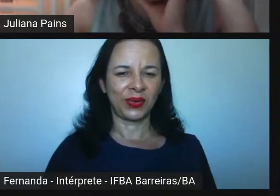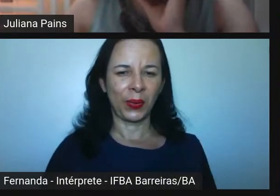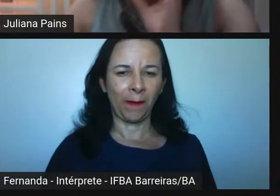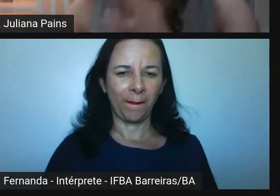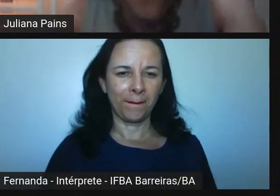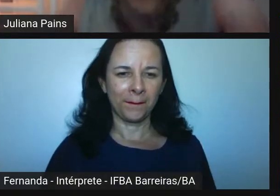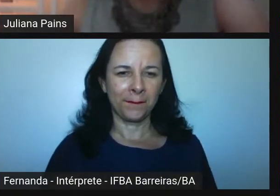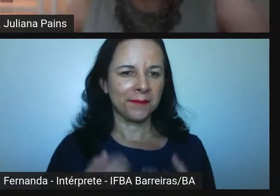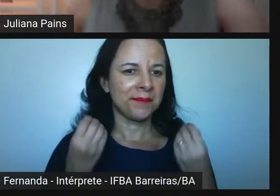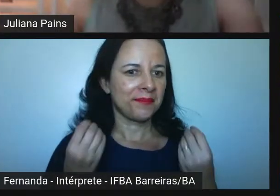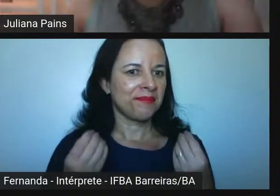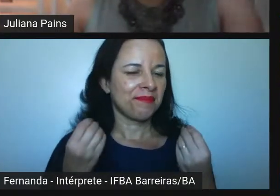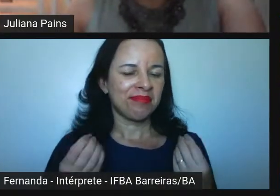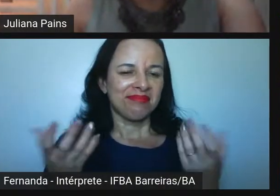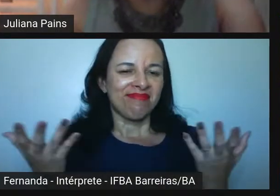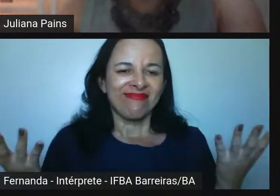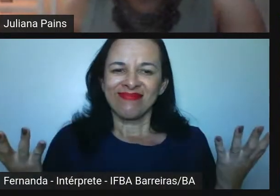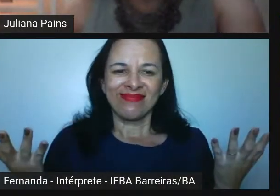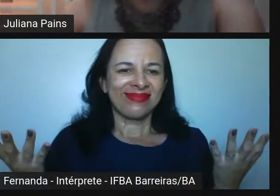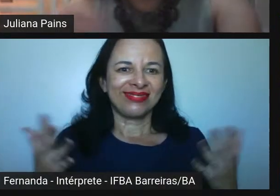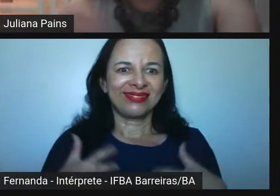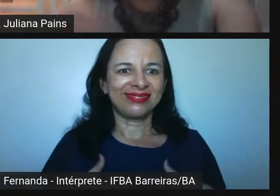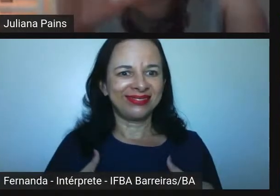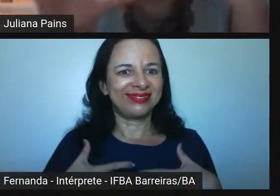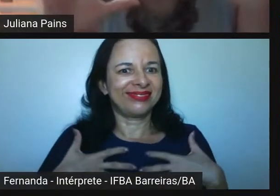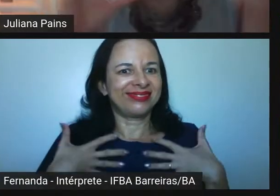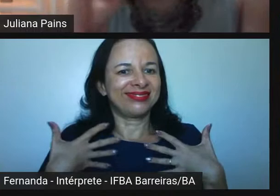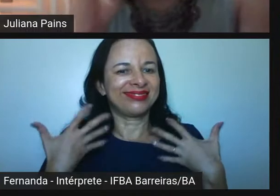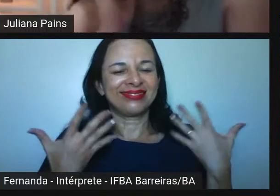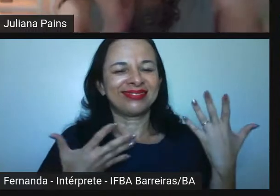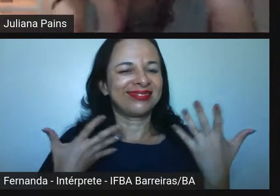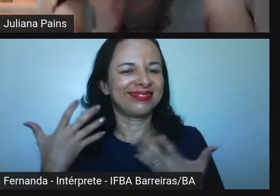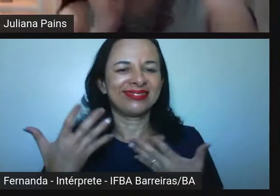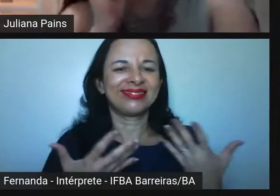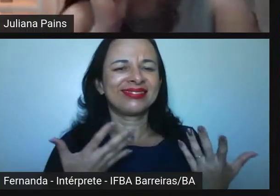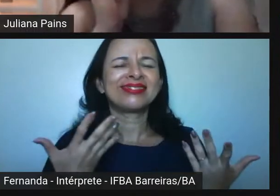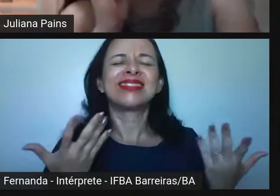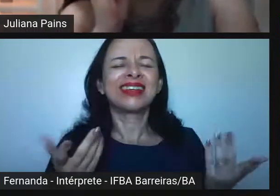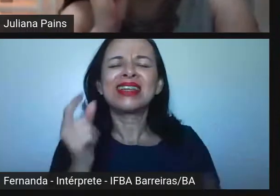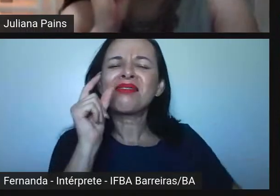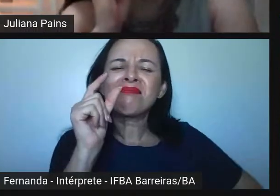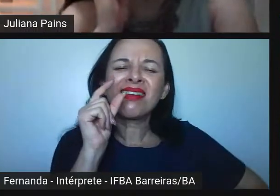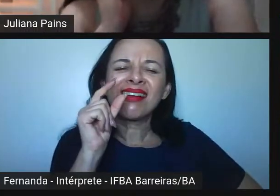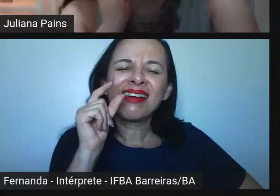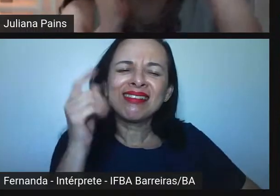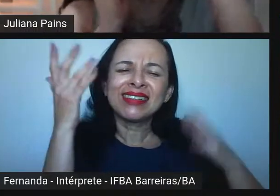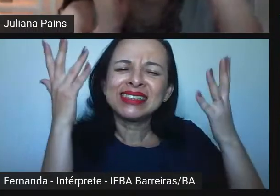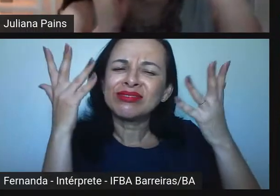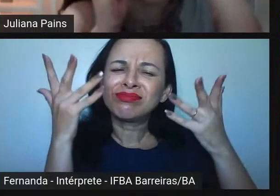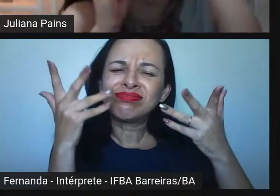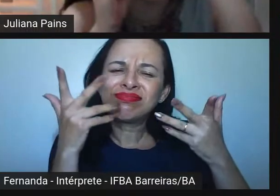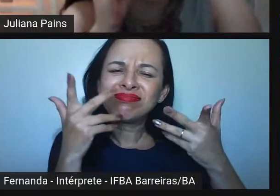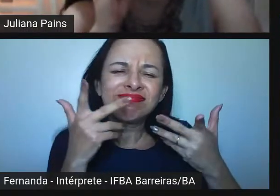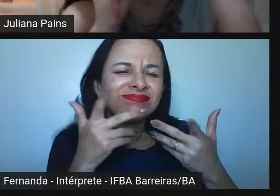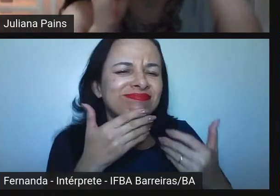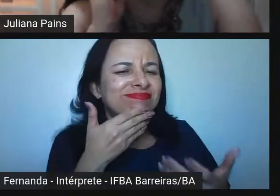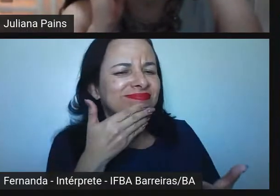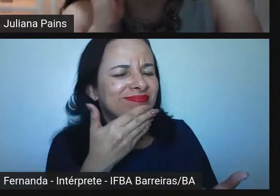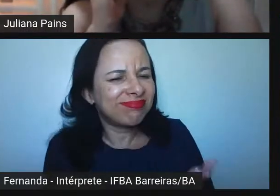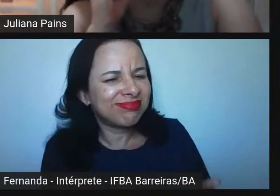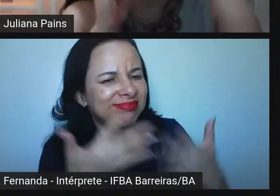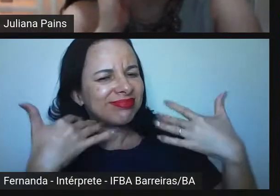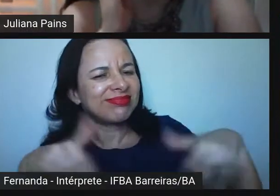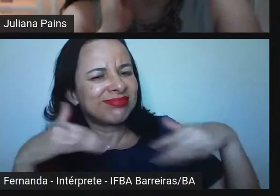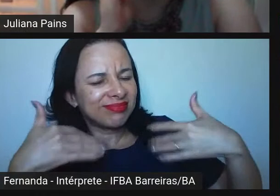eu tô eu tô sem meu Deus a Palavra Encantada sabe no trabalho você vem desenvolvendo